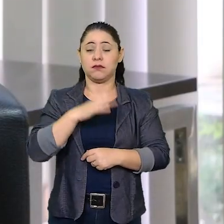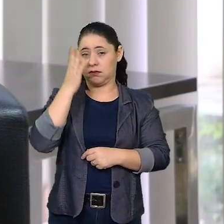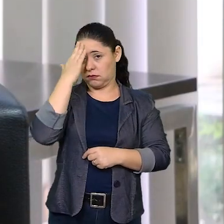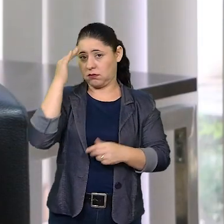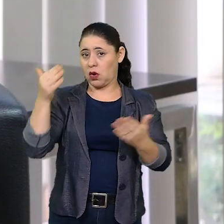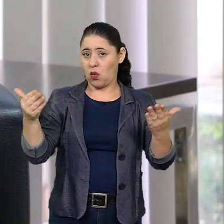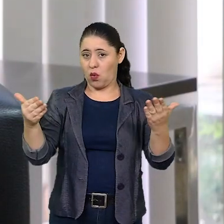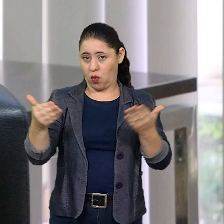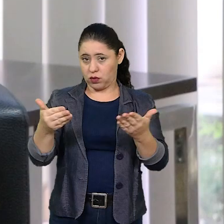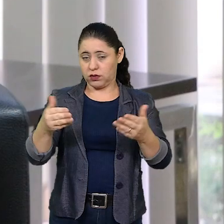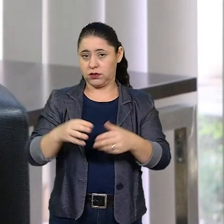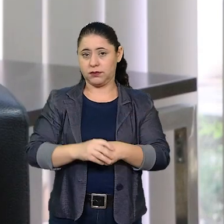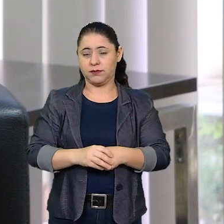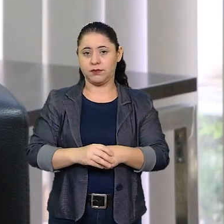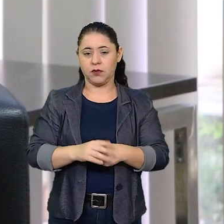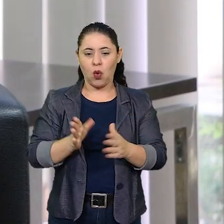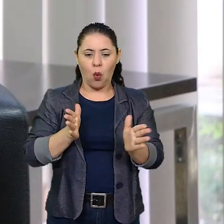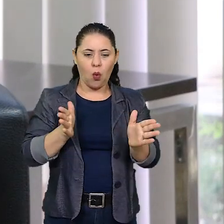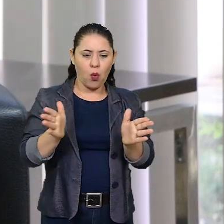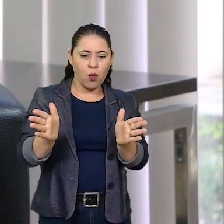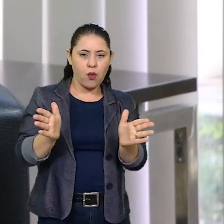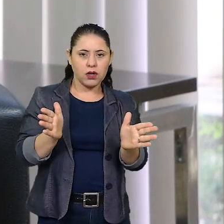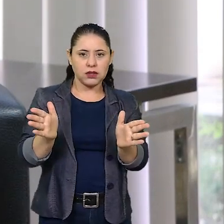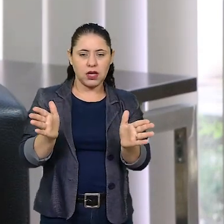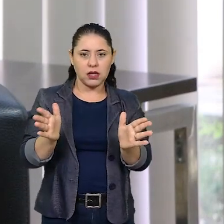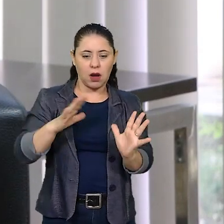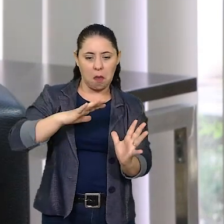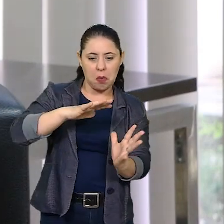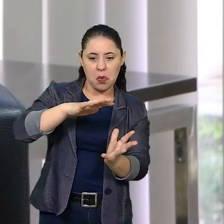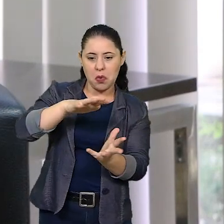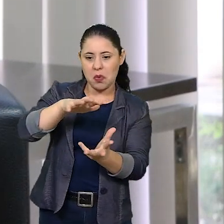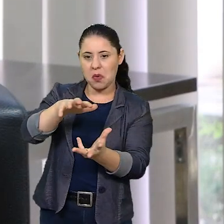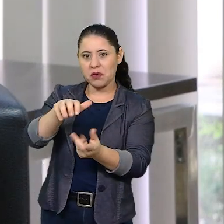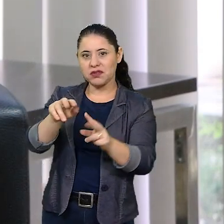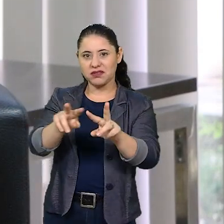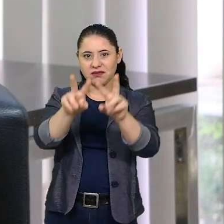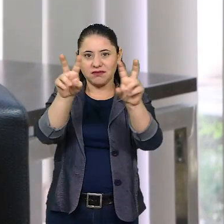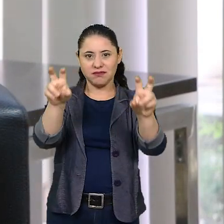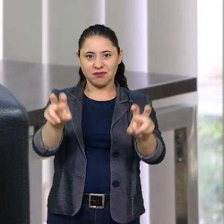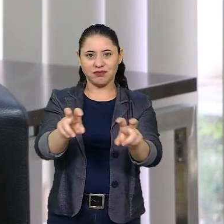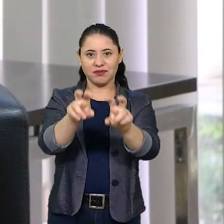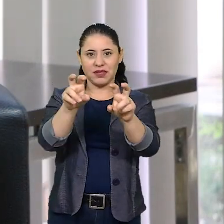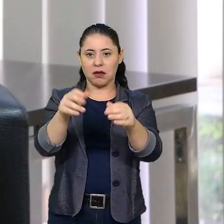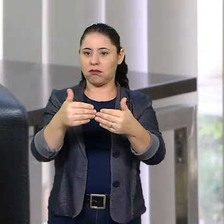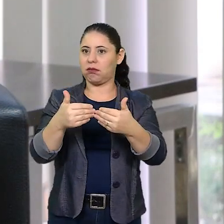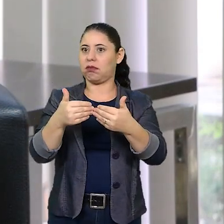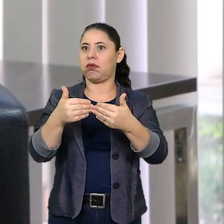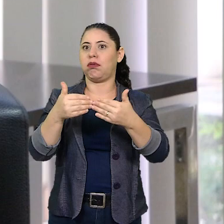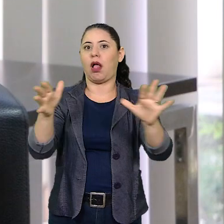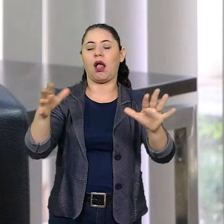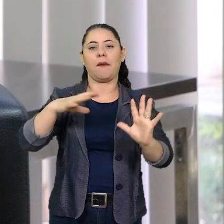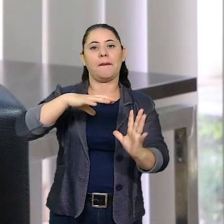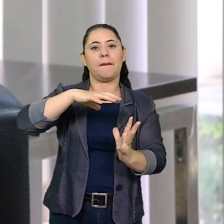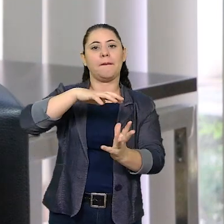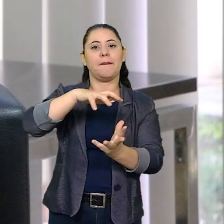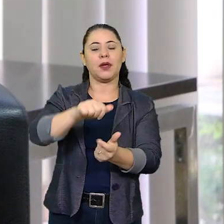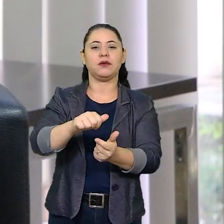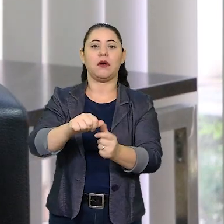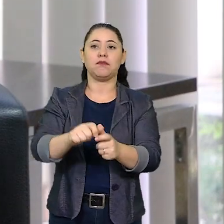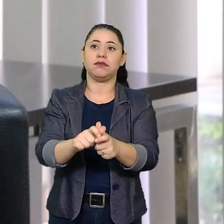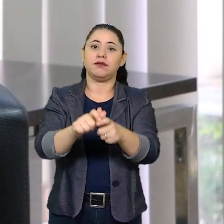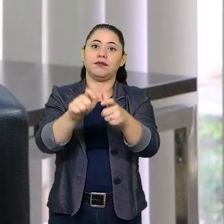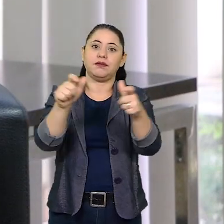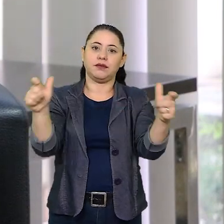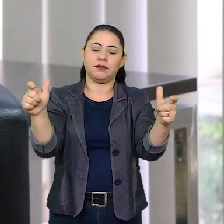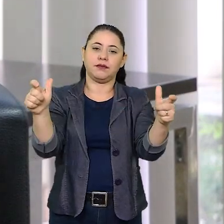Nós sabemos que hoje em dia o acesso ao mundo digital, à internet, ele está globalizado, ele